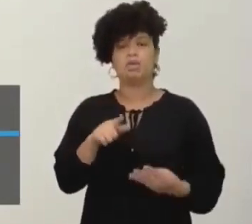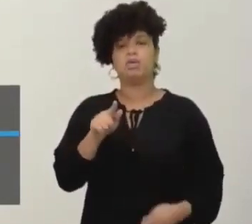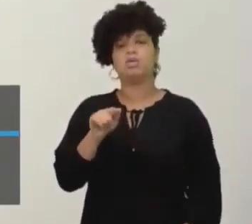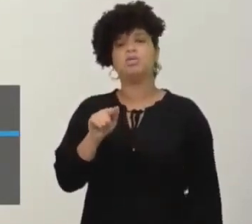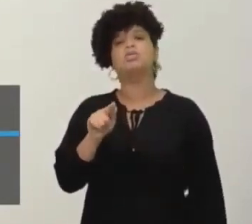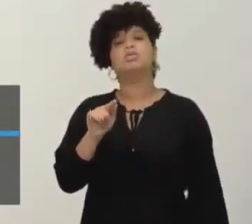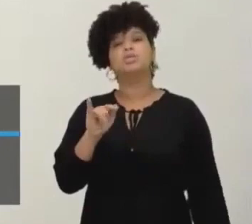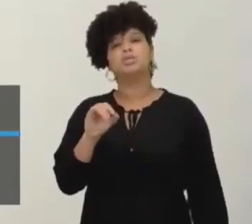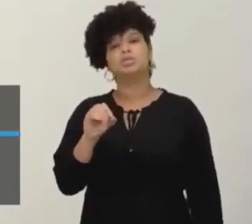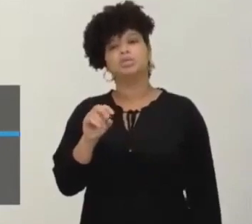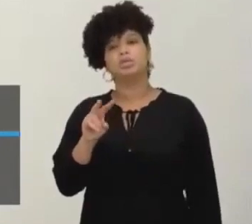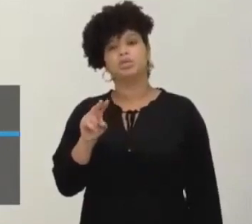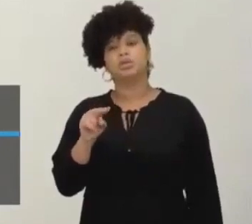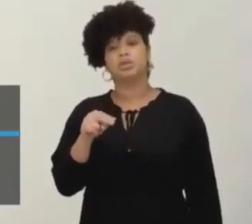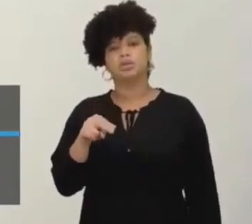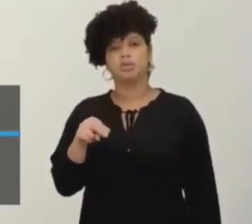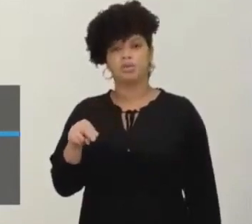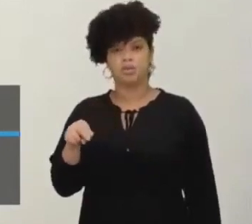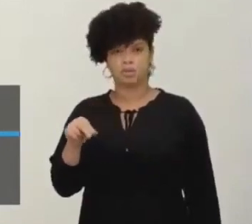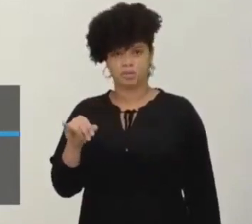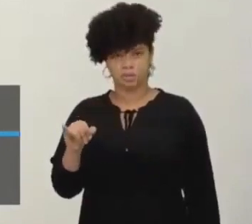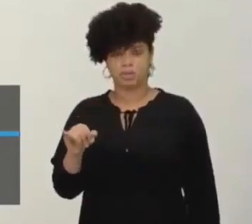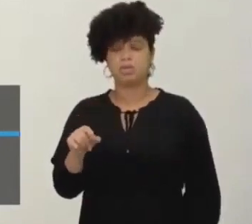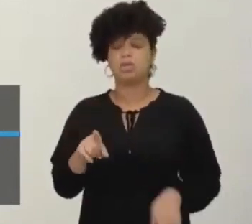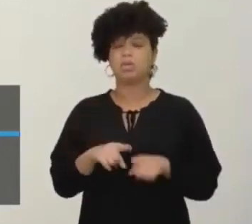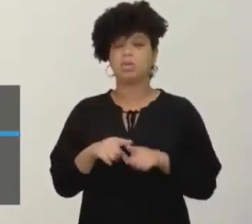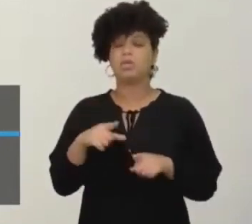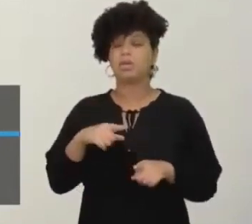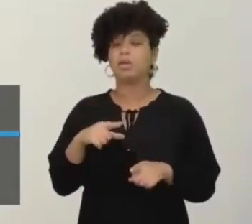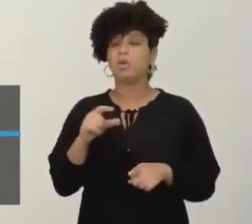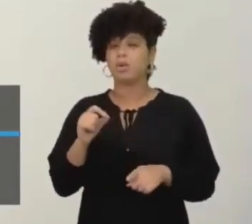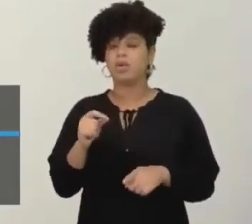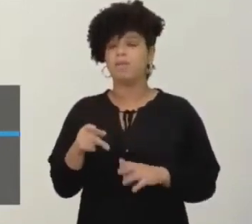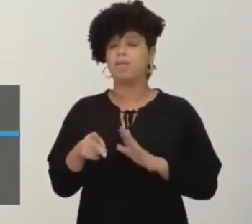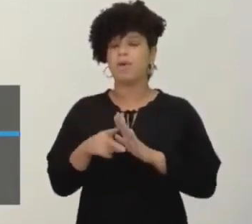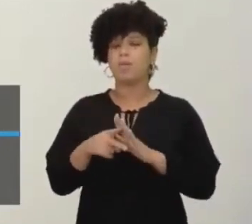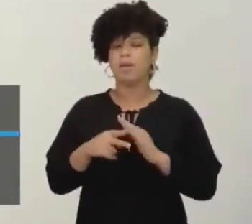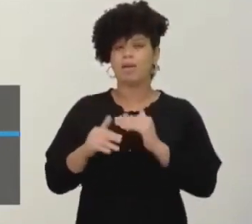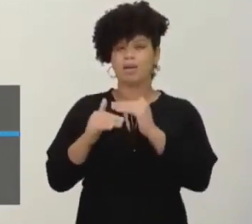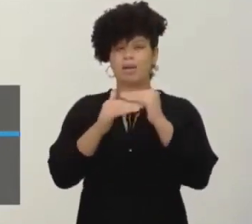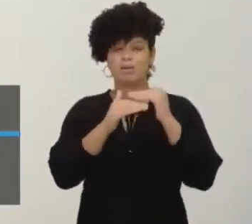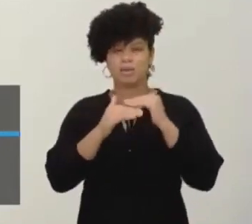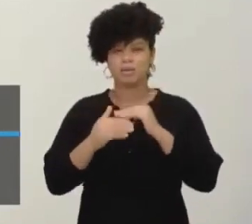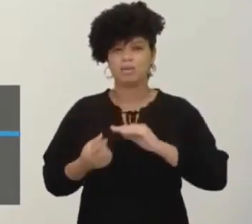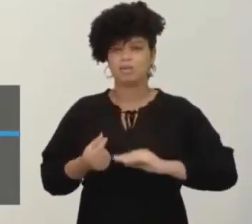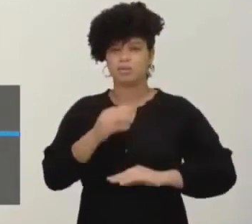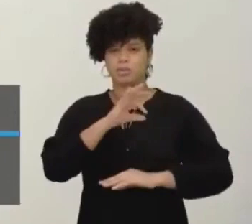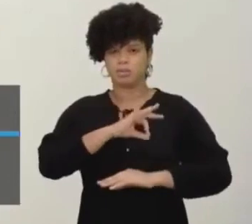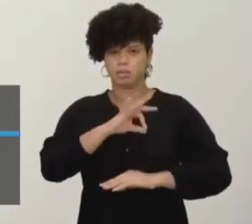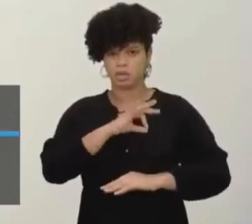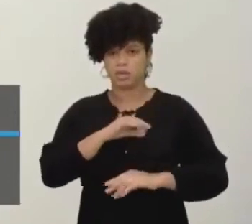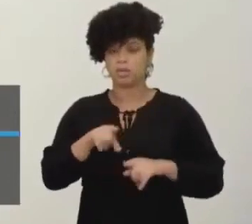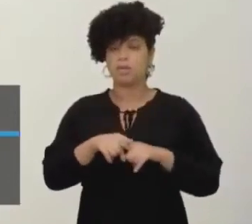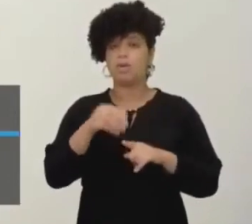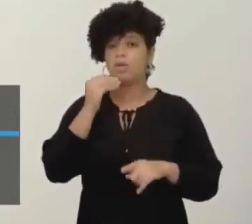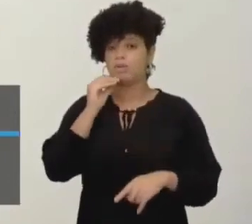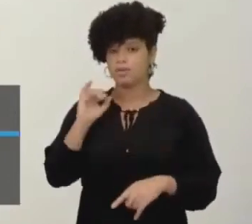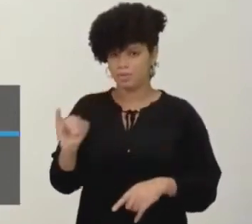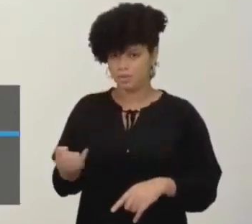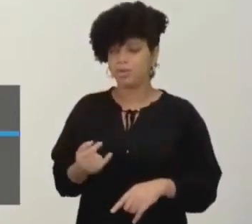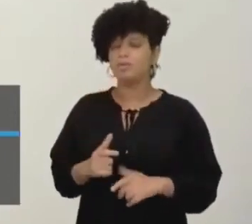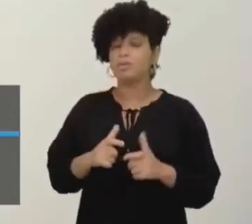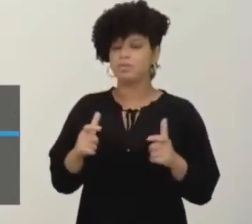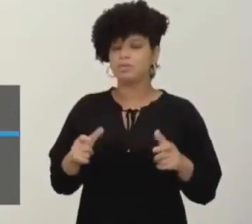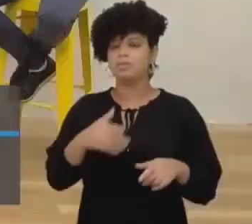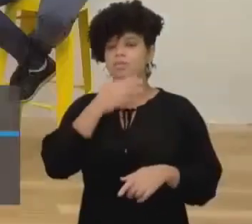de bens 3% mais rico desigualdade de salários e oportunidade muito bacana Aí o professor Giovani comentou Professor